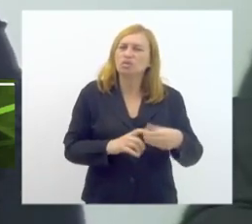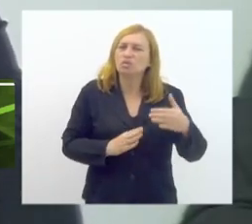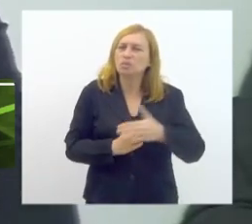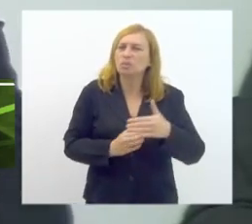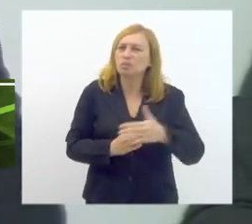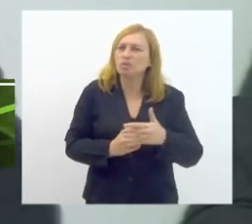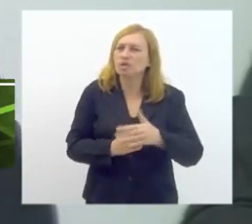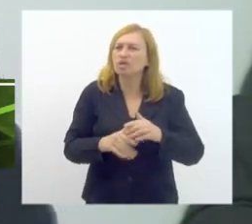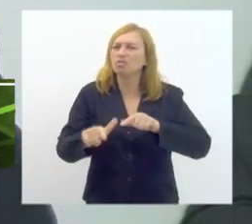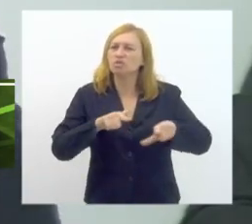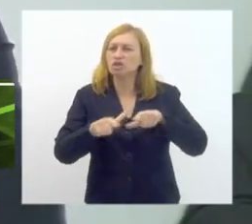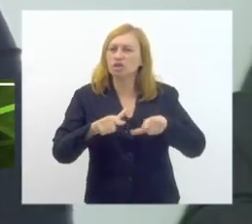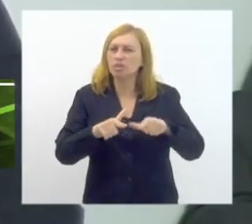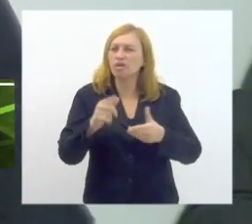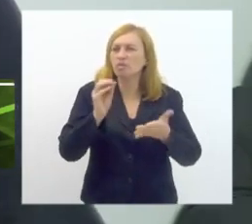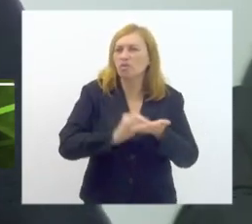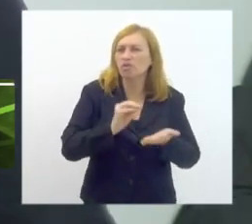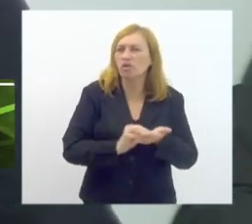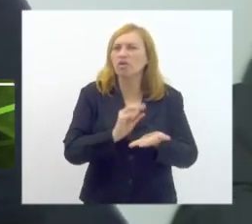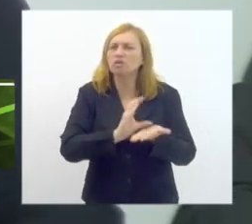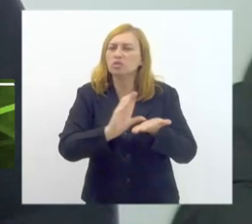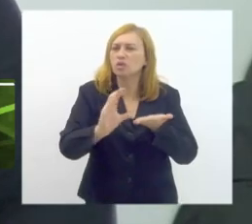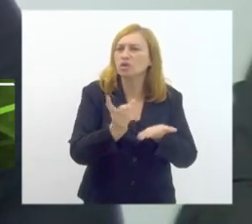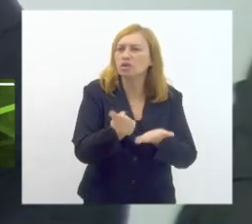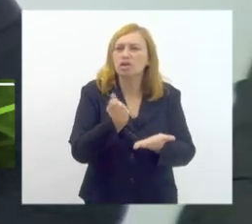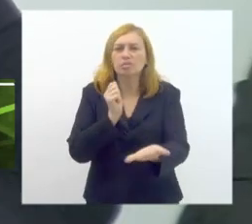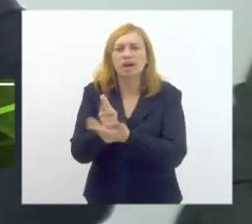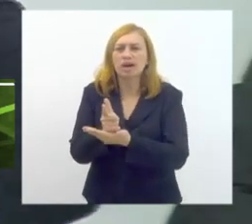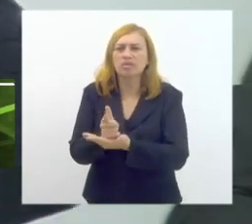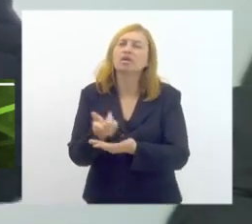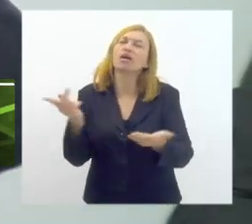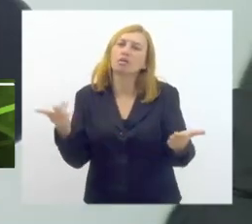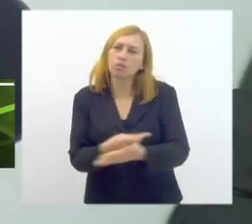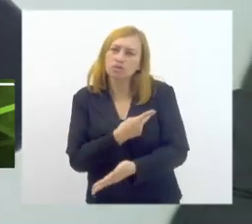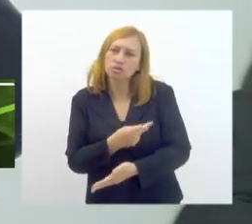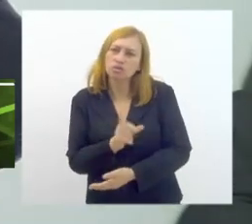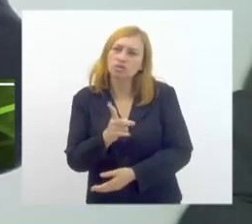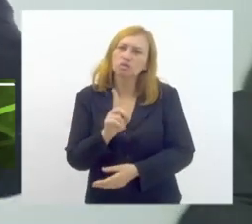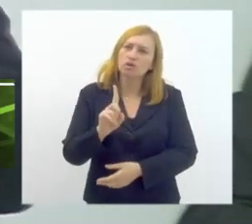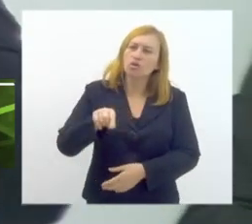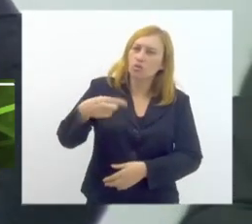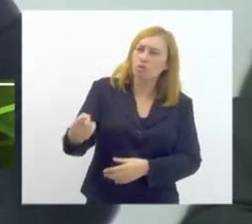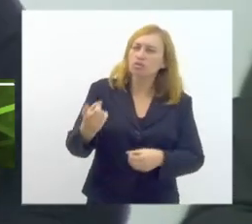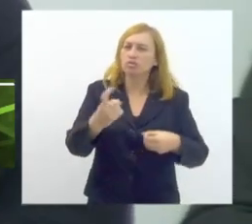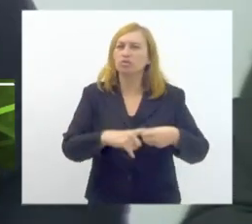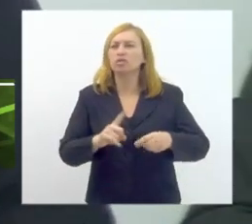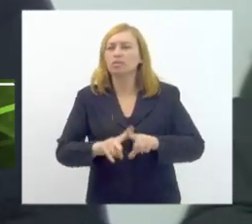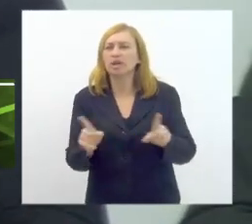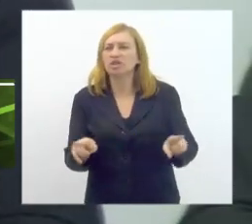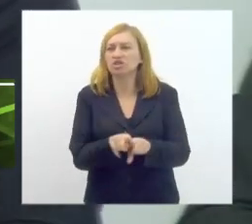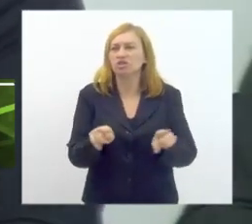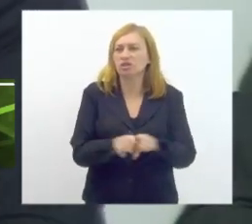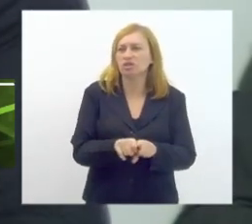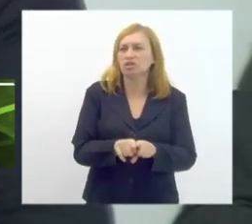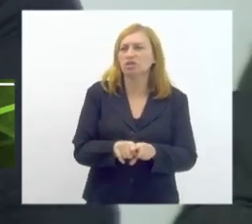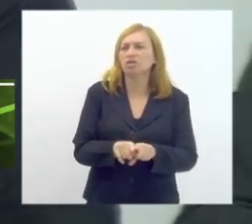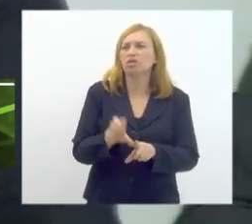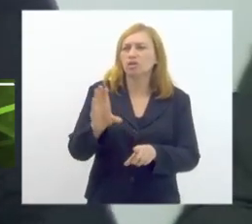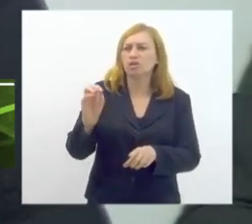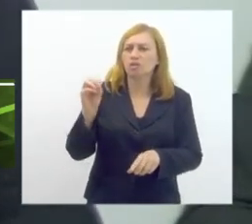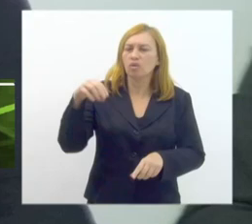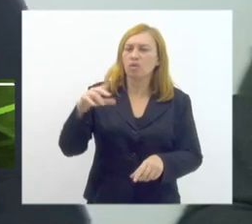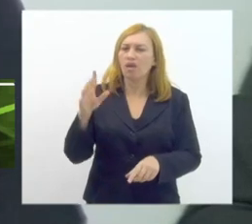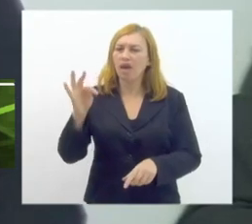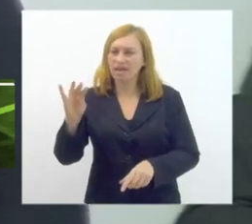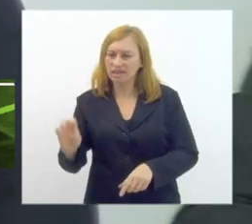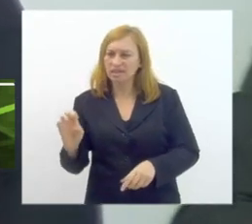interrompidos, muitas vezes por falta de recurso, por falta de pagamento. Isso aconteceu não só com os outros consórcios que estão aqui, mas também com o Leste, onde muitas